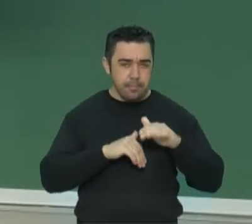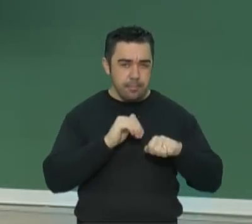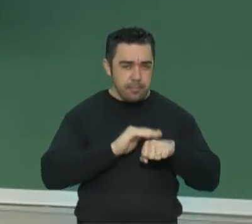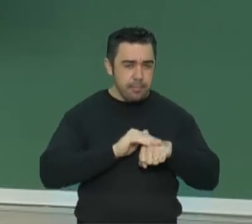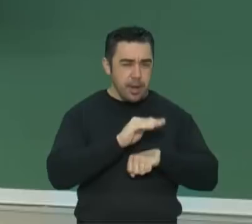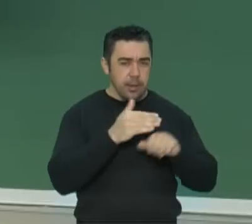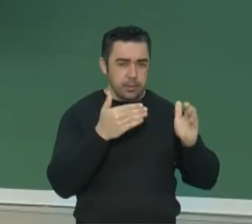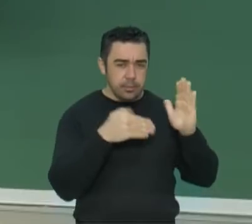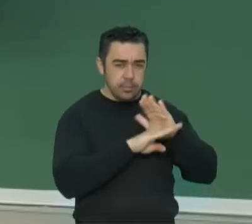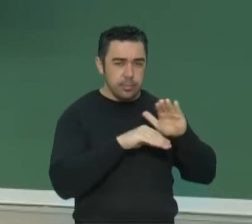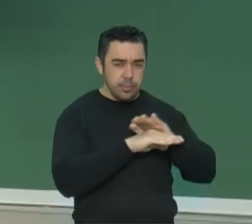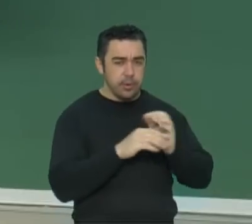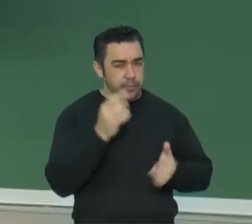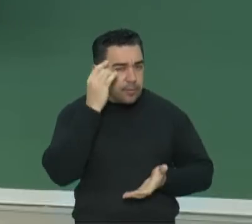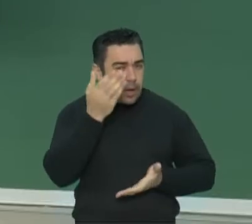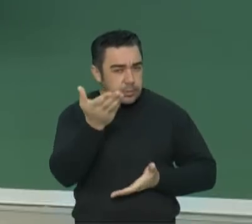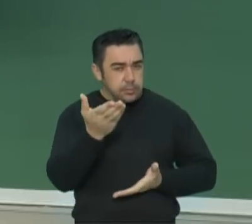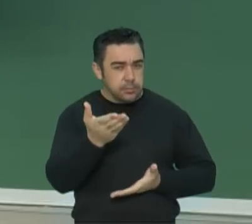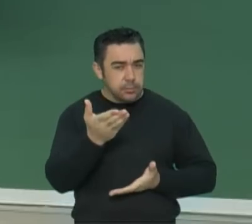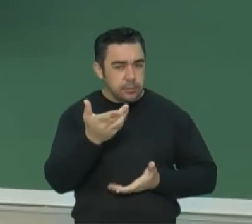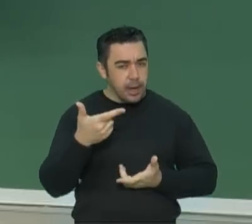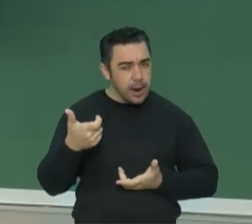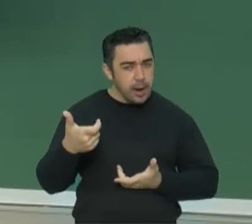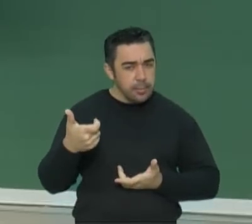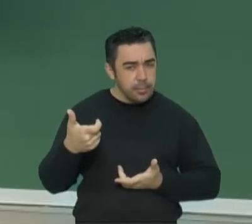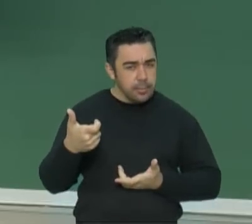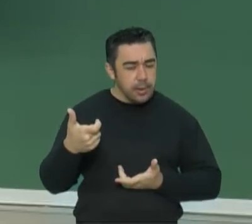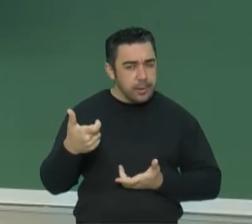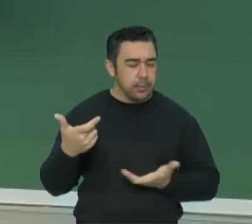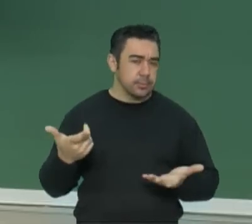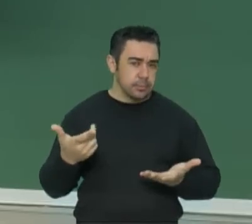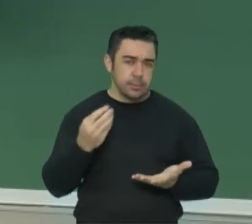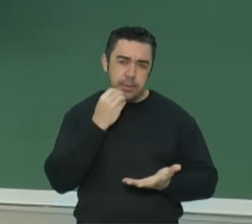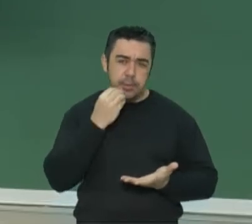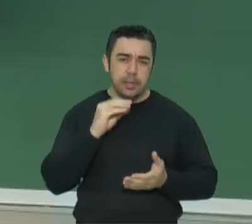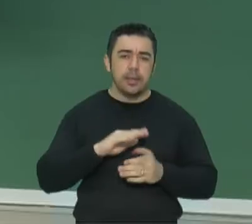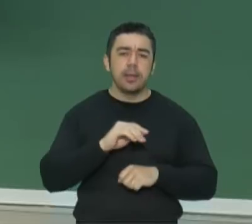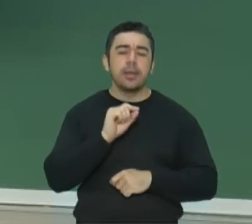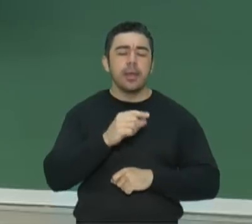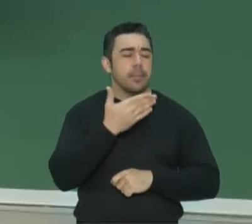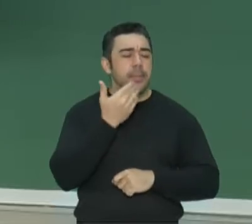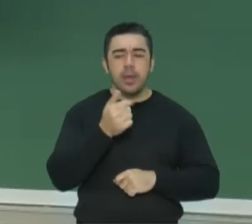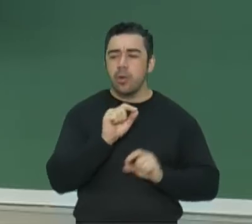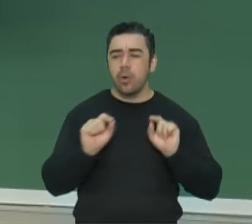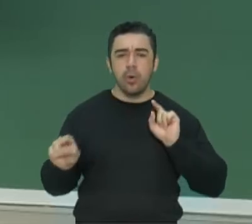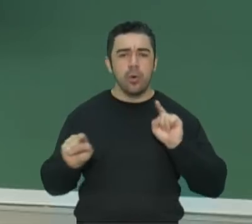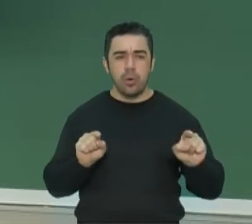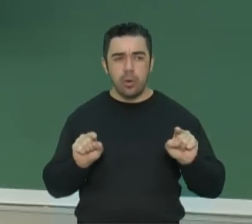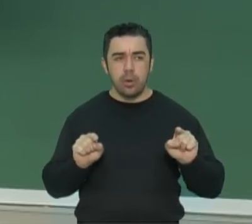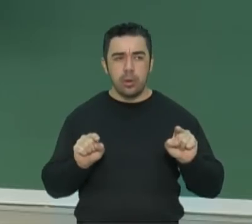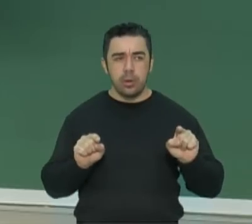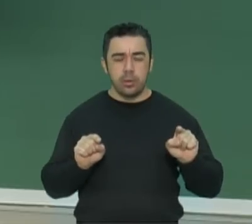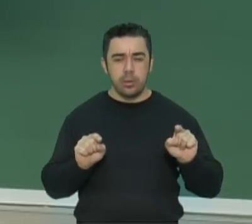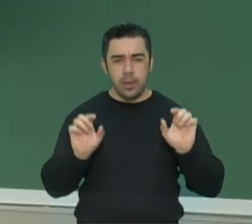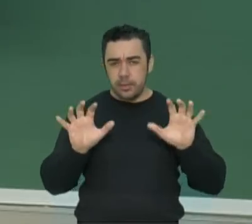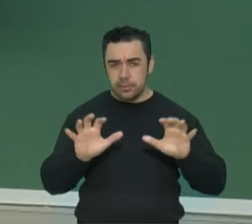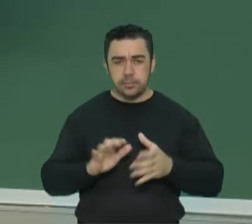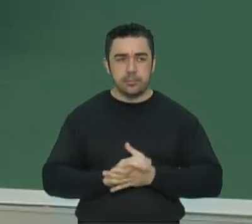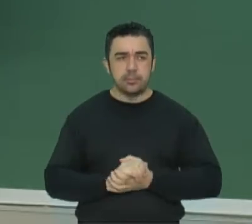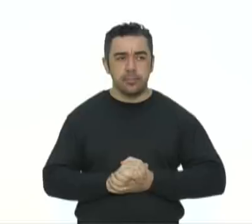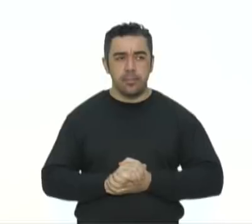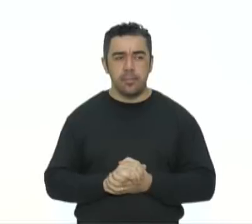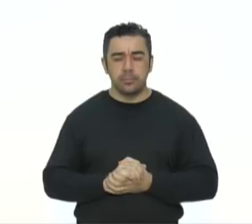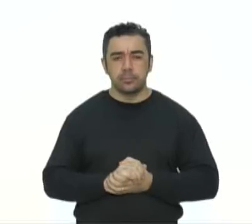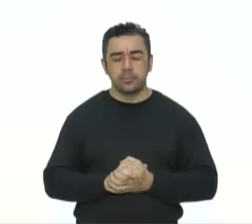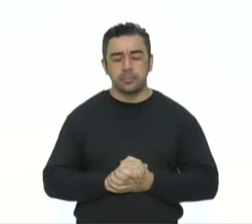armamentista. Facinho, bebê. Vai lá. Arma. Corrida para disputar quem tem as melhores armas para vencer o inimigo. É isso. Olha